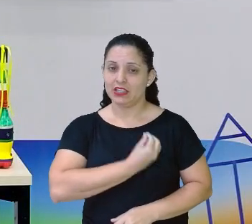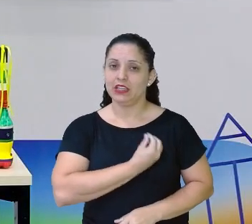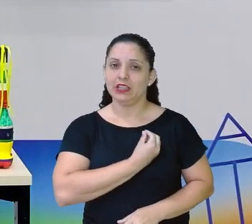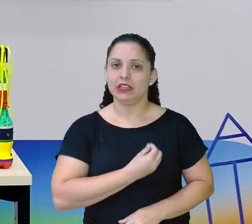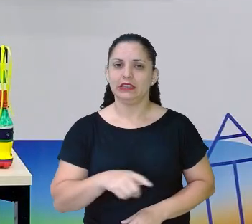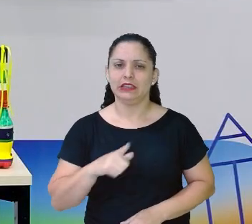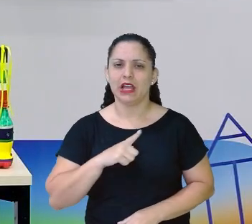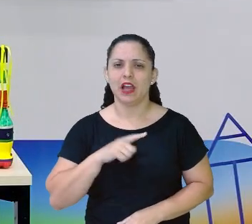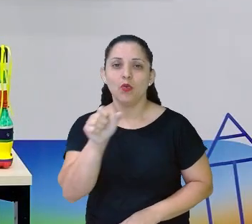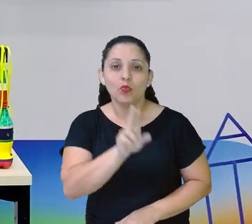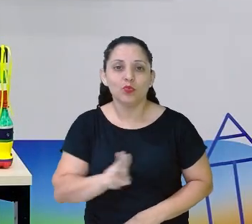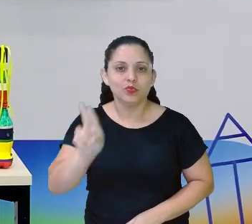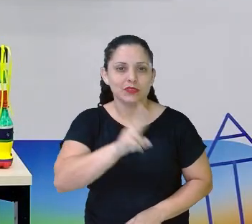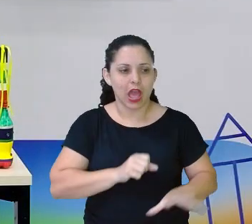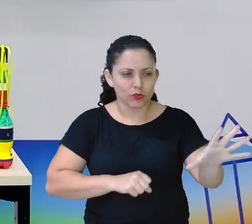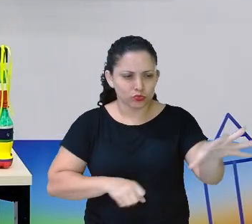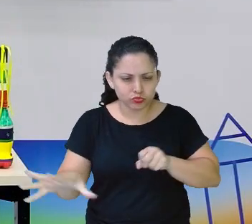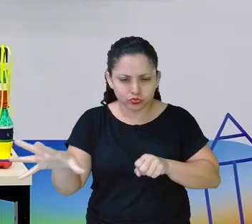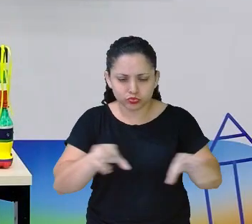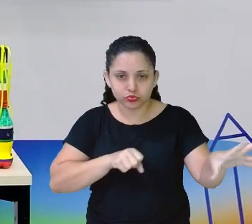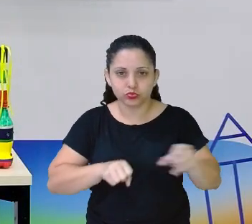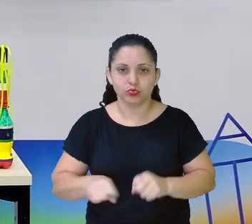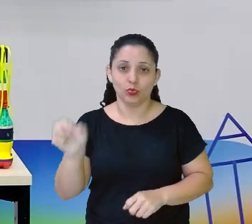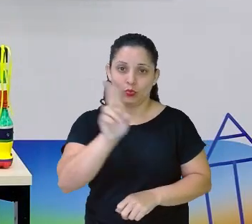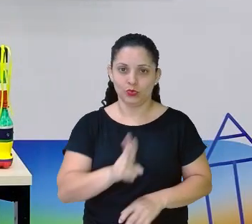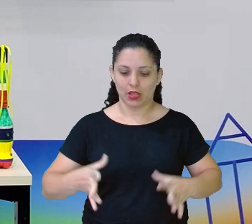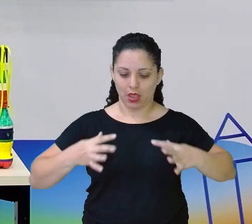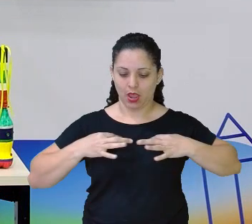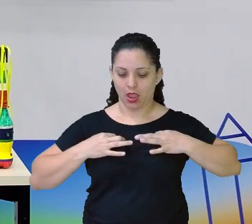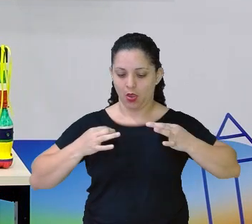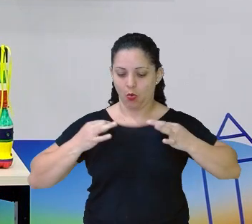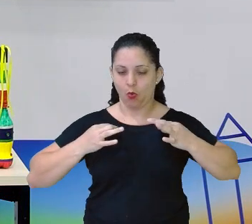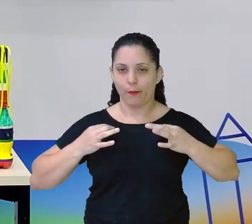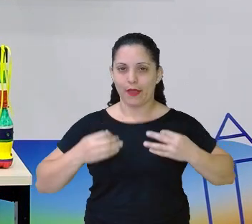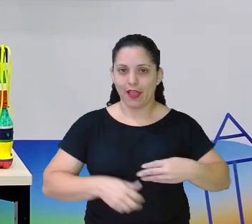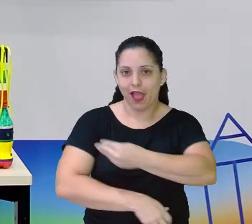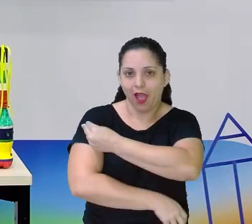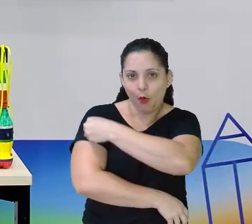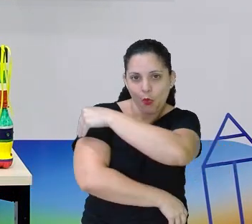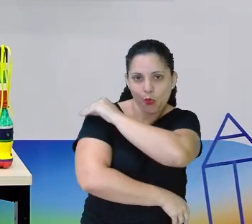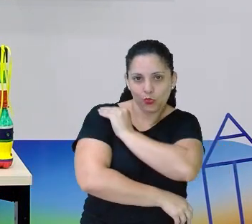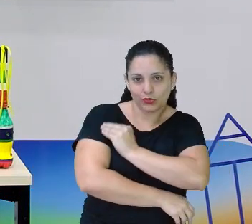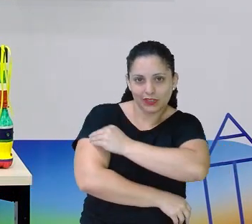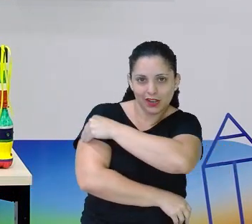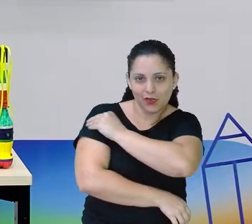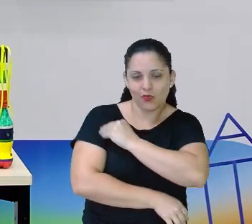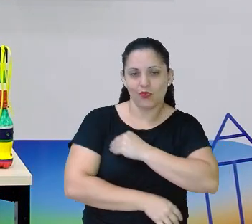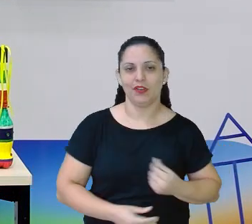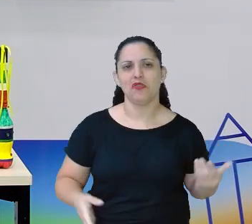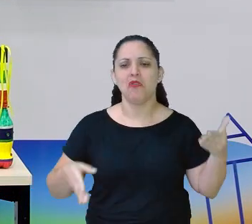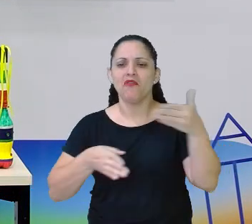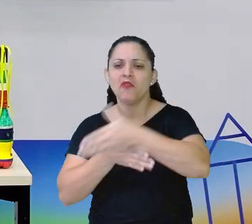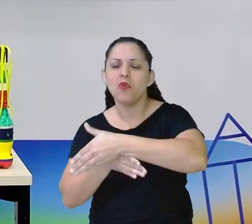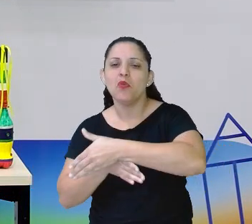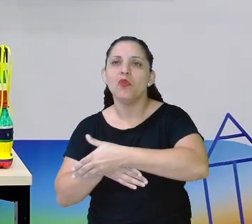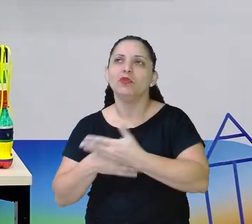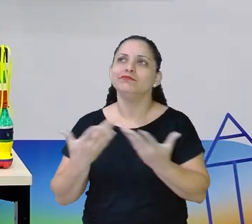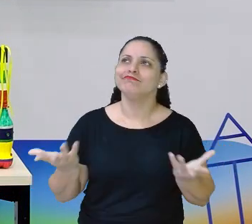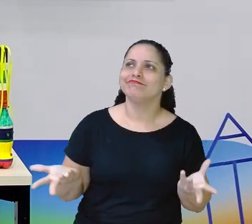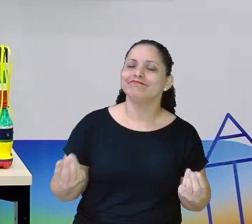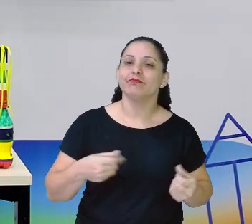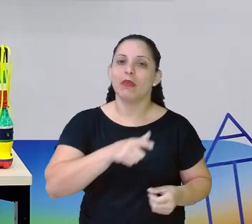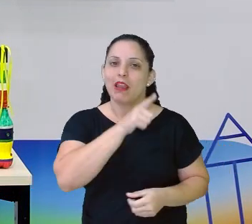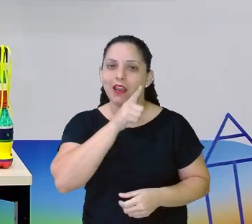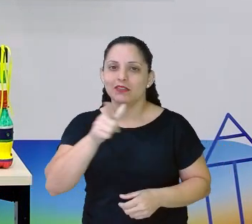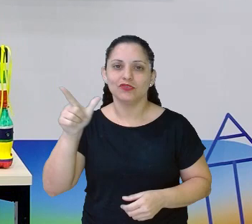extraindo os recursos naturais. Se eu estou aqui com uma roupa, algodão. Se eu vou sair aqui, de repente vou fazer um